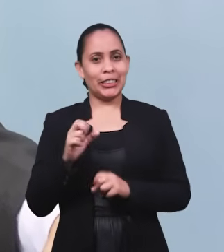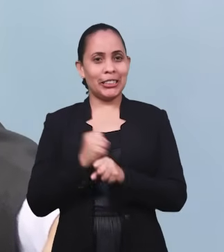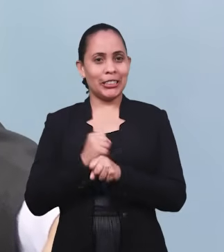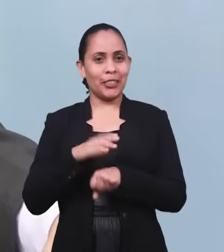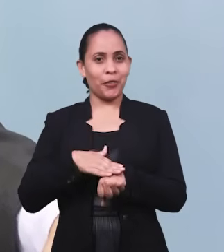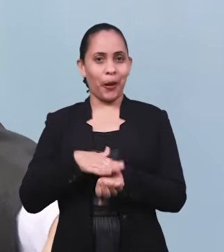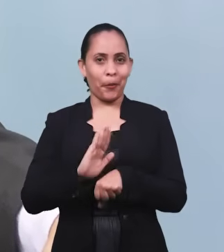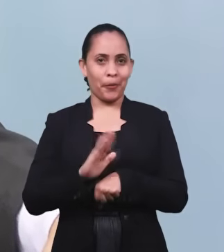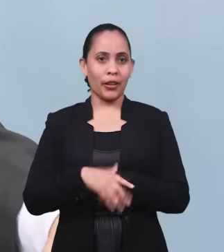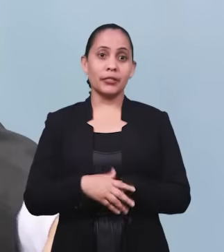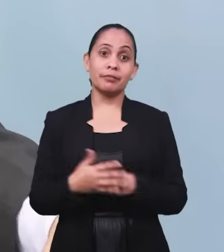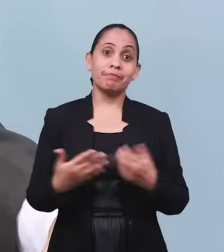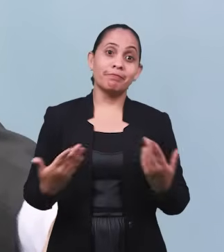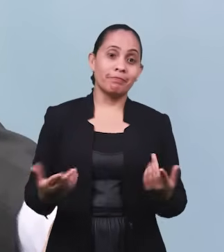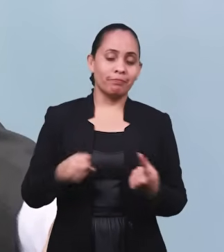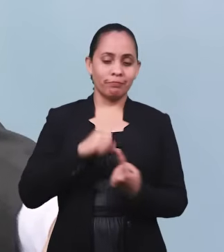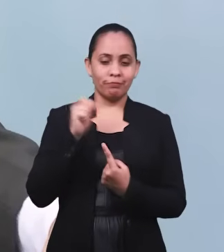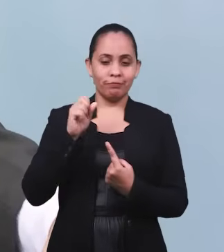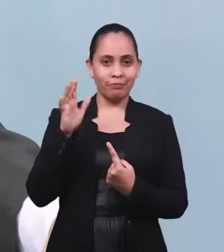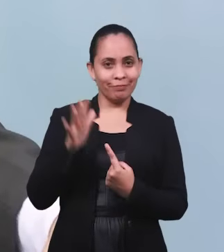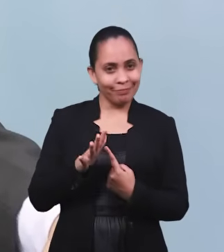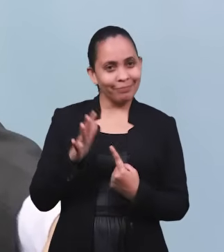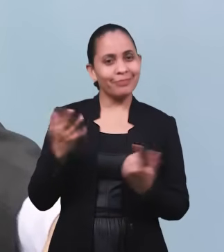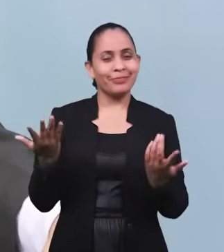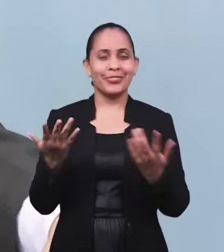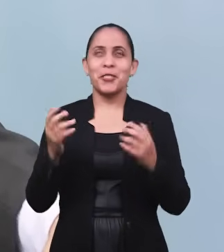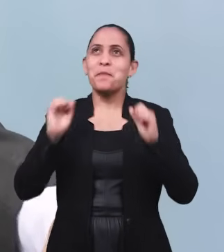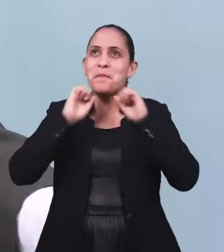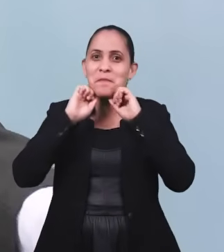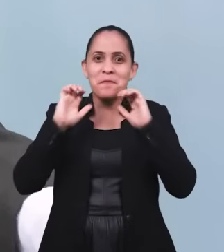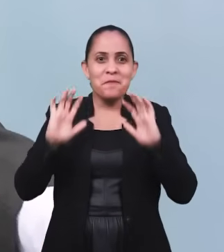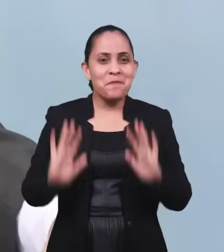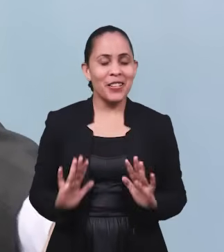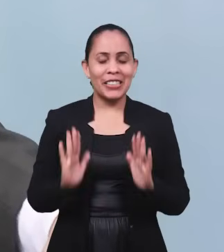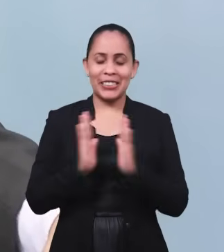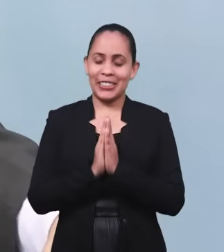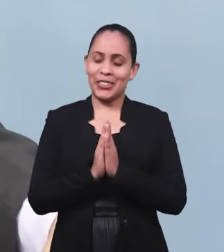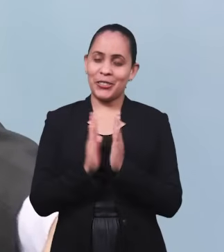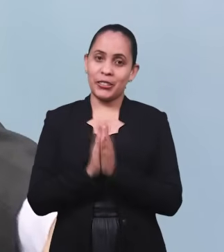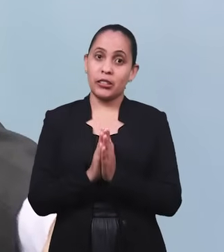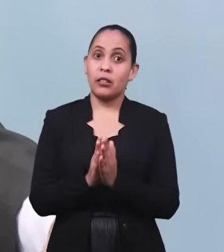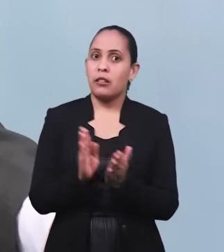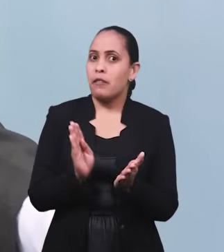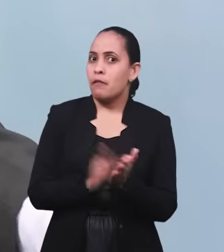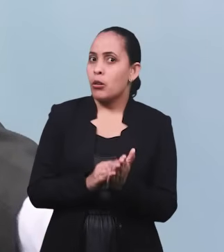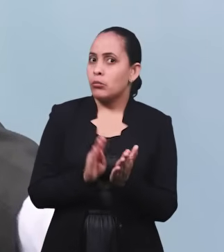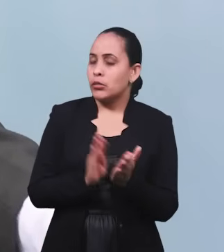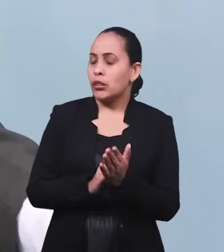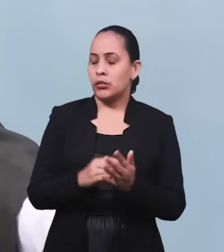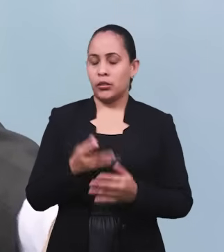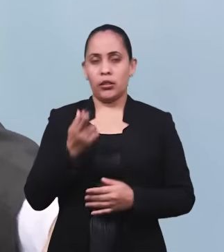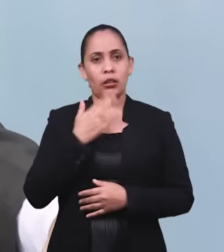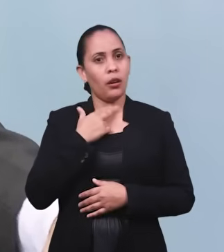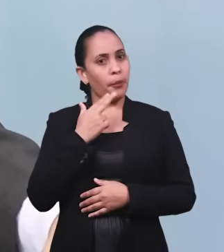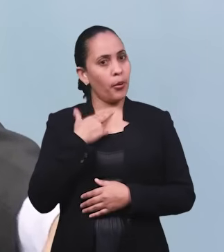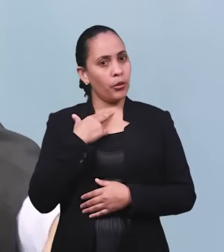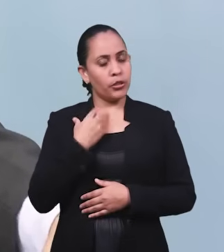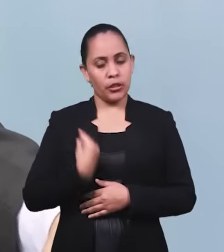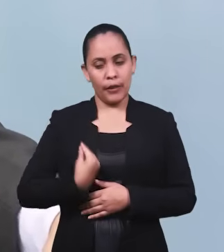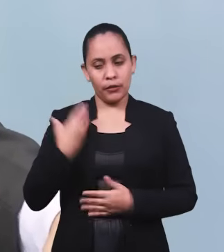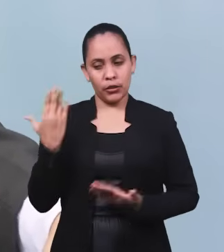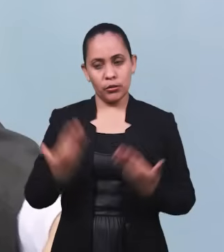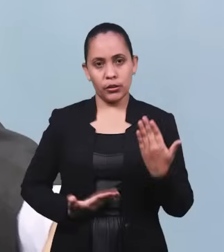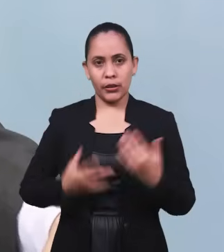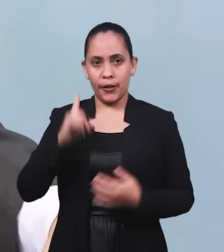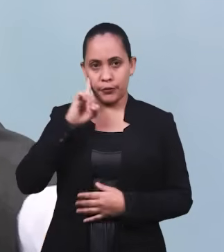Então esse recurso da graça aí para nós é uma bênção e não pode faltar na vida do crente, na vida do servo